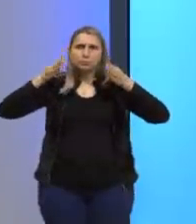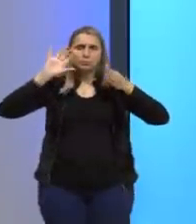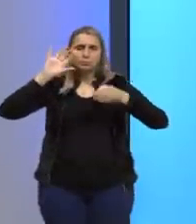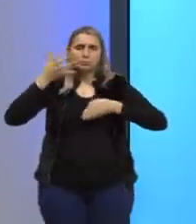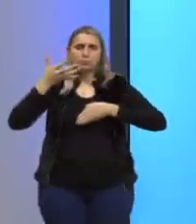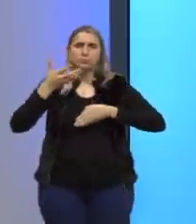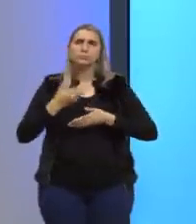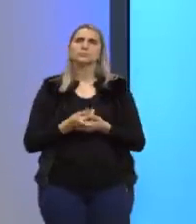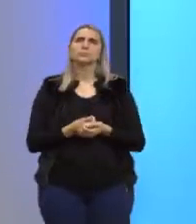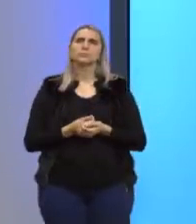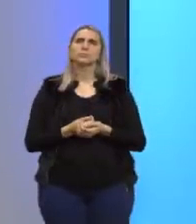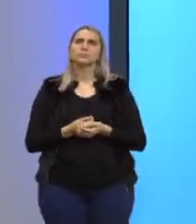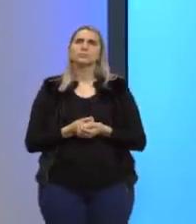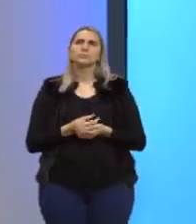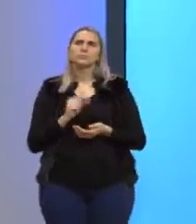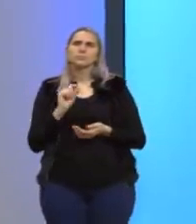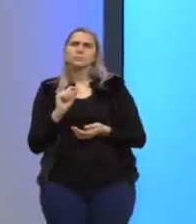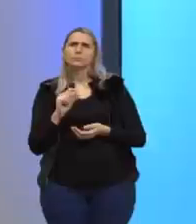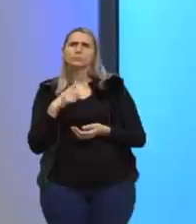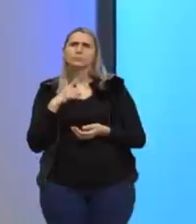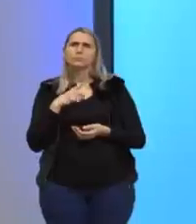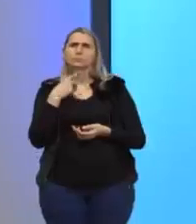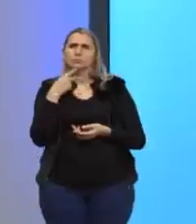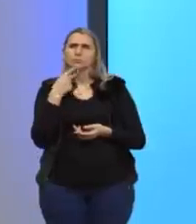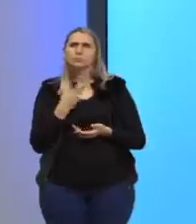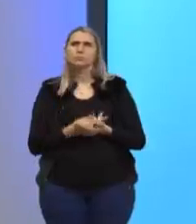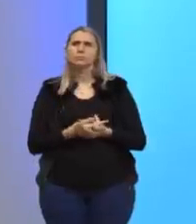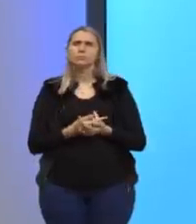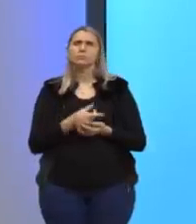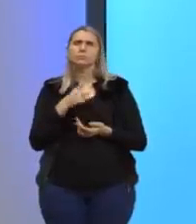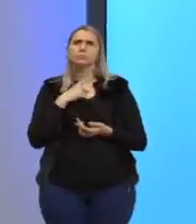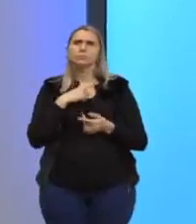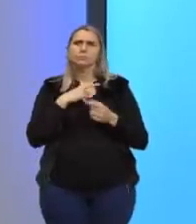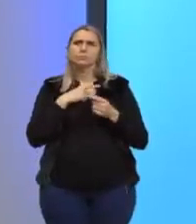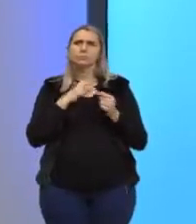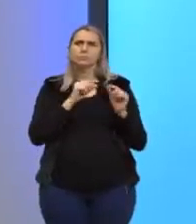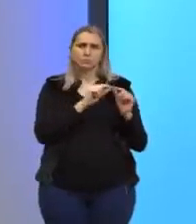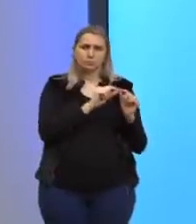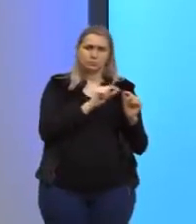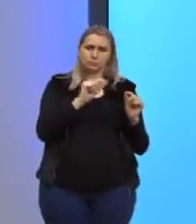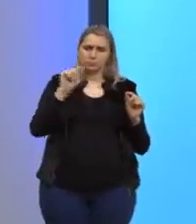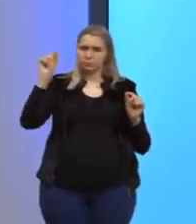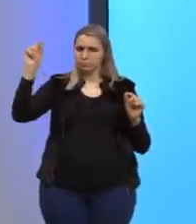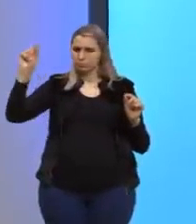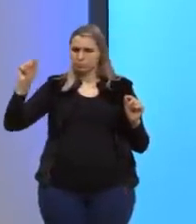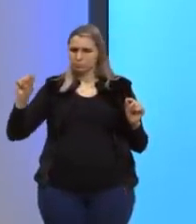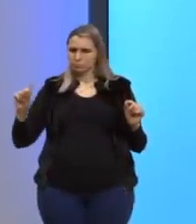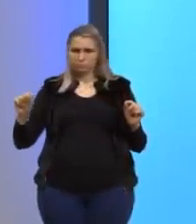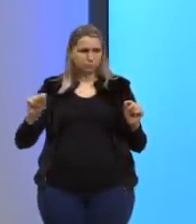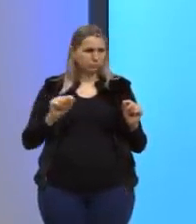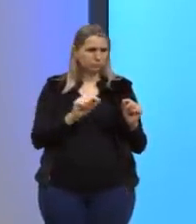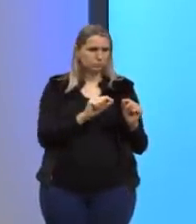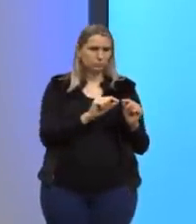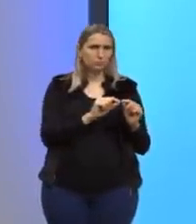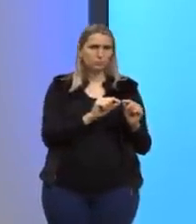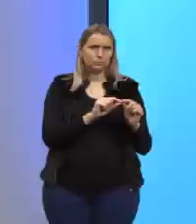resolução. O que, que nós estamos dizendo? Que nós temos um triângulo maior, né? Um triângulo maior,